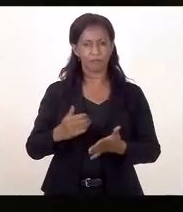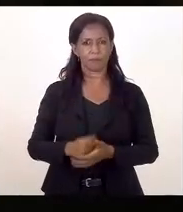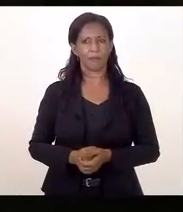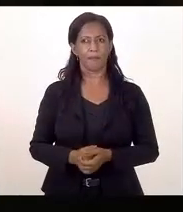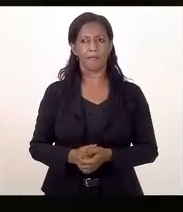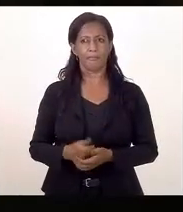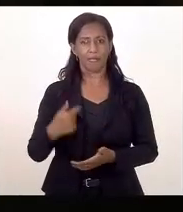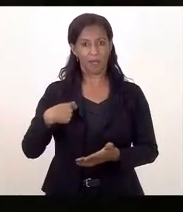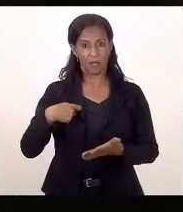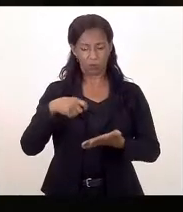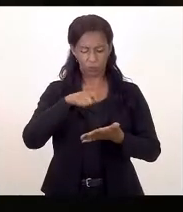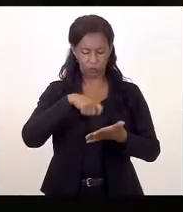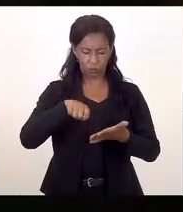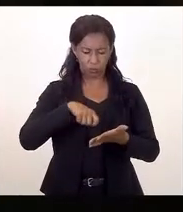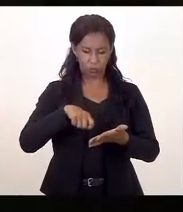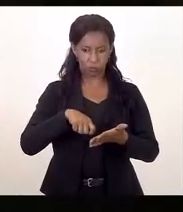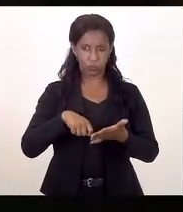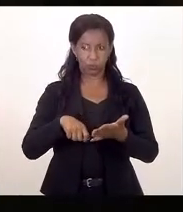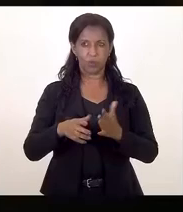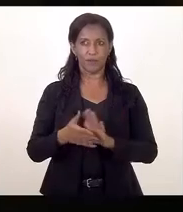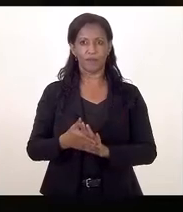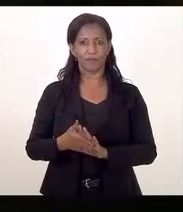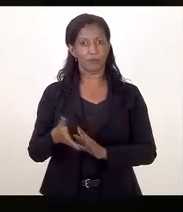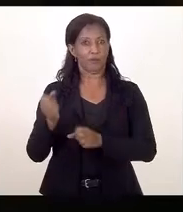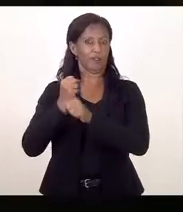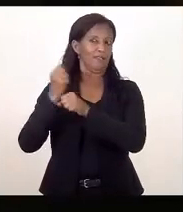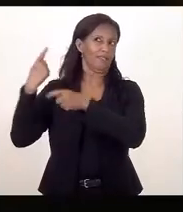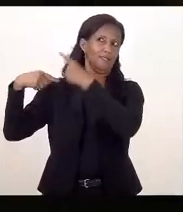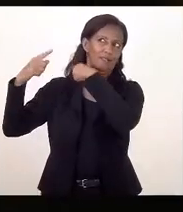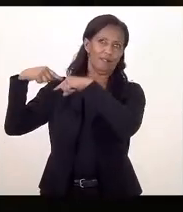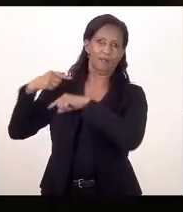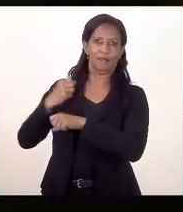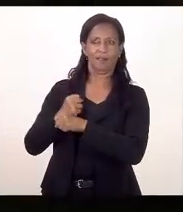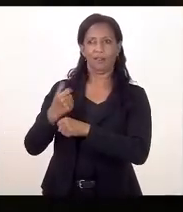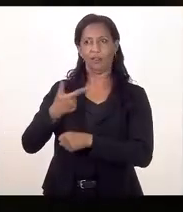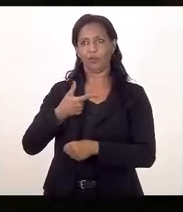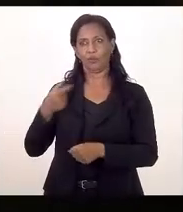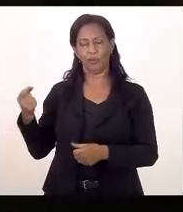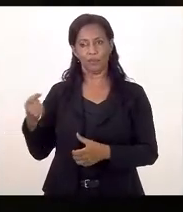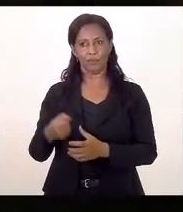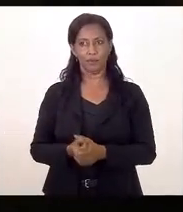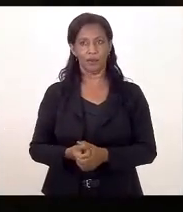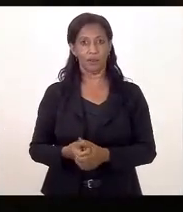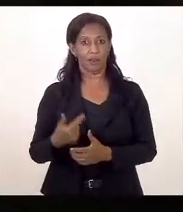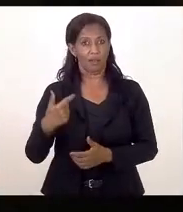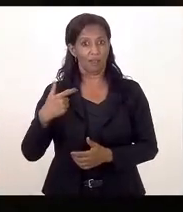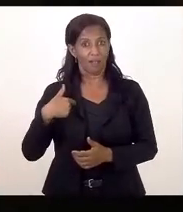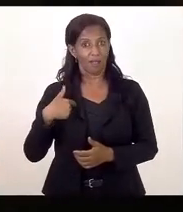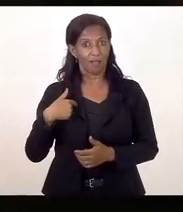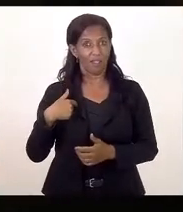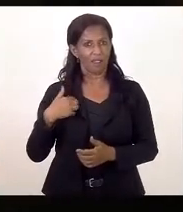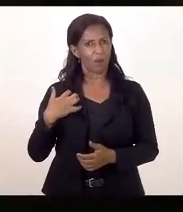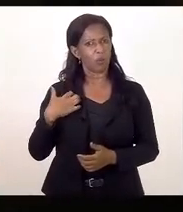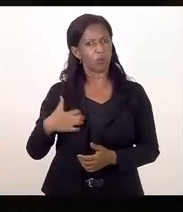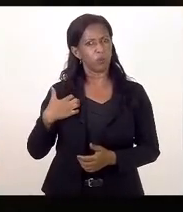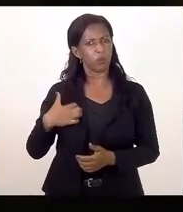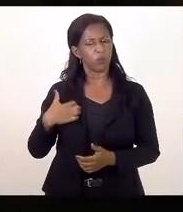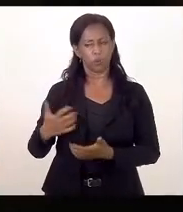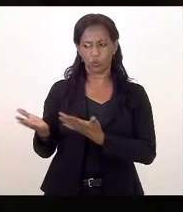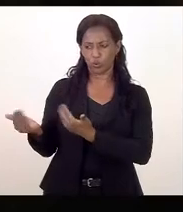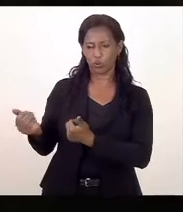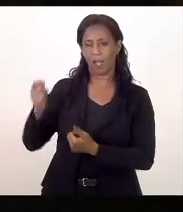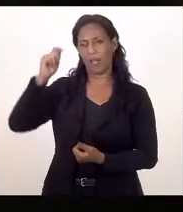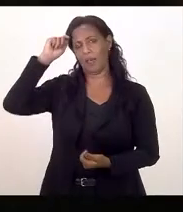inclusive, da minha redação, lá atrás, estou falando dos anos 2000, era a indignação e a revolta de uma juventude